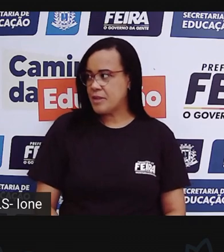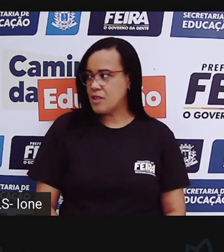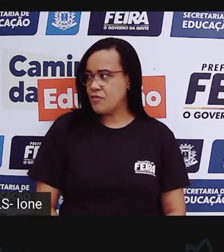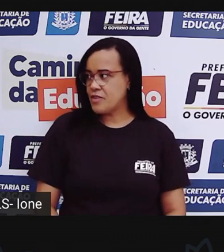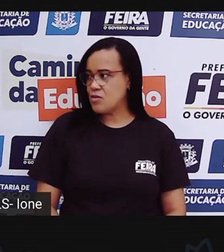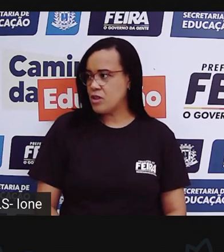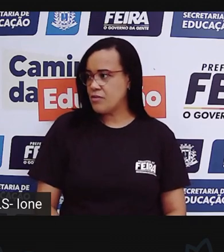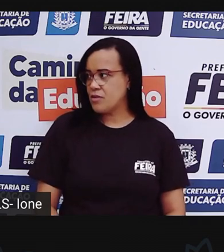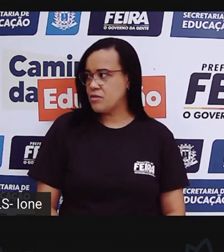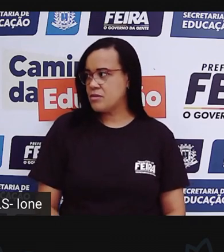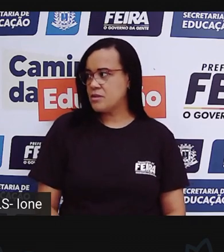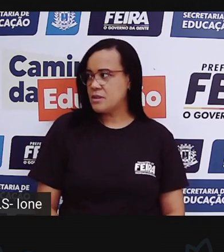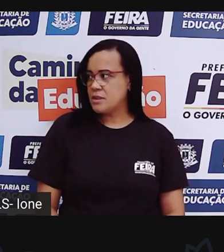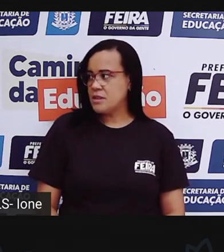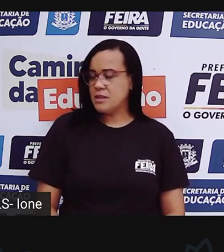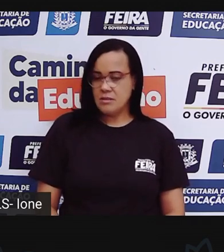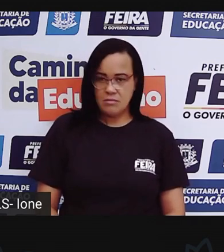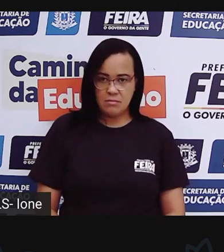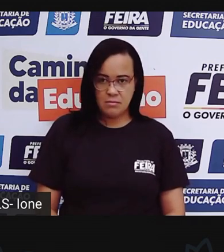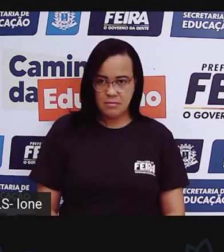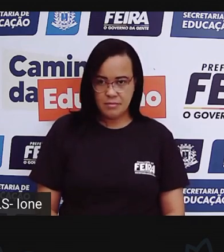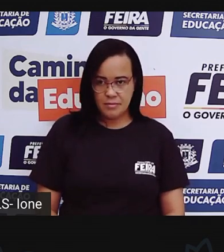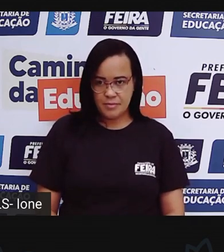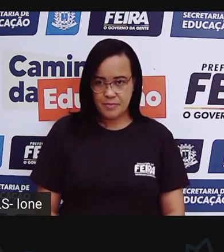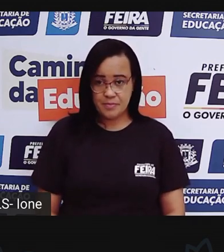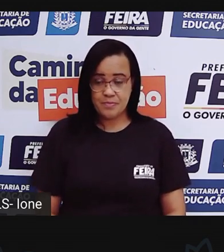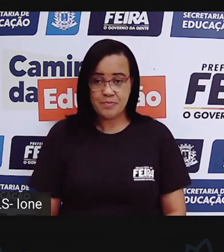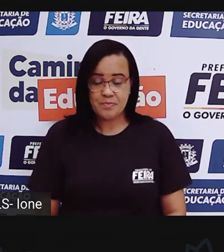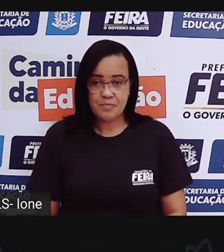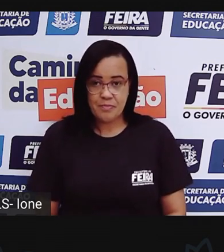Hã? Não.